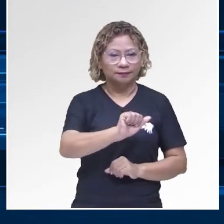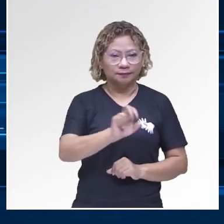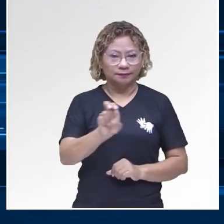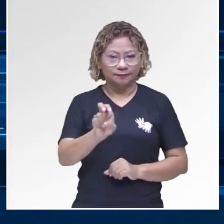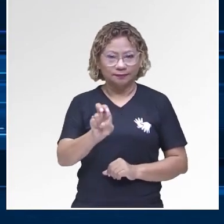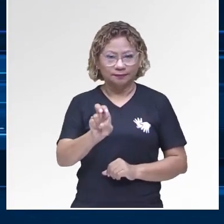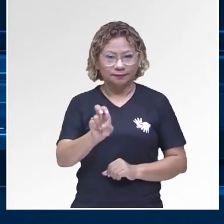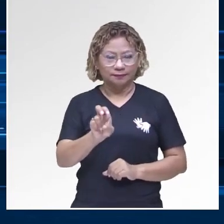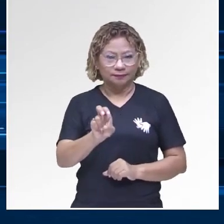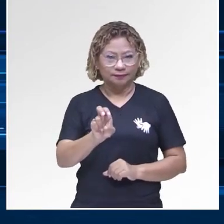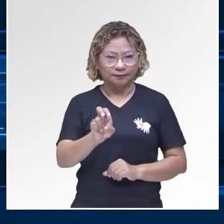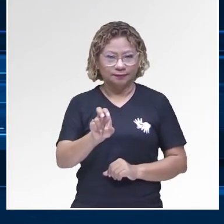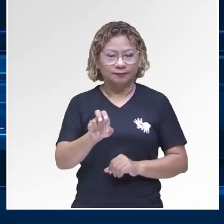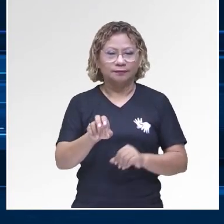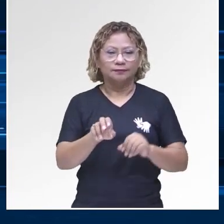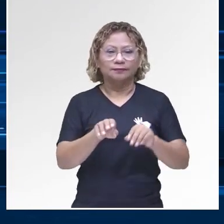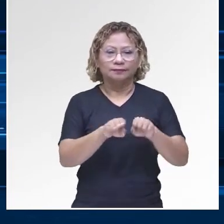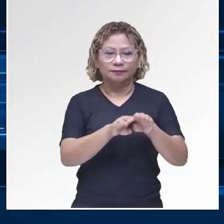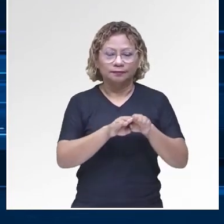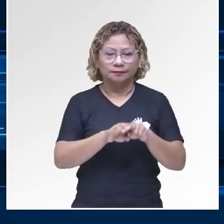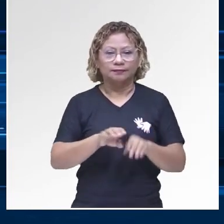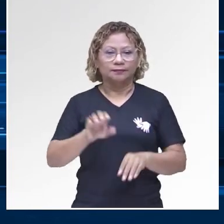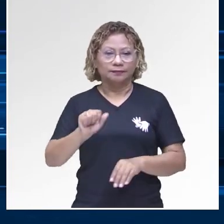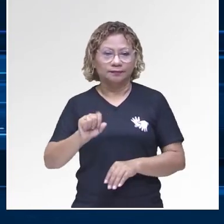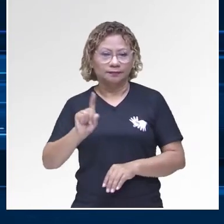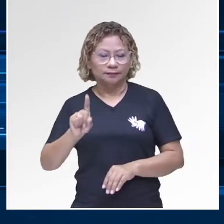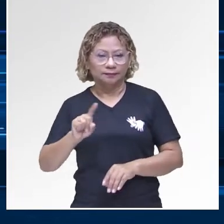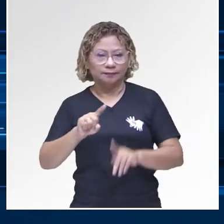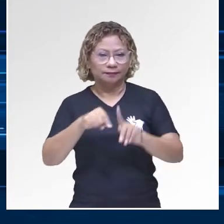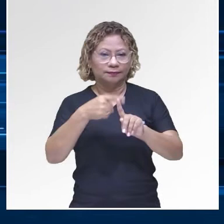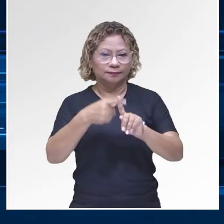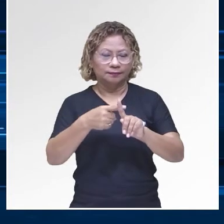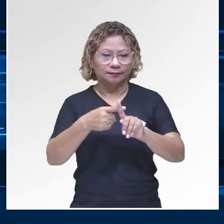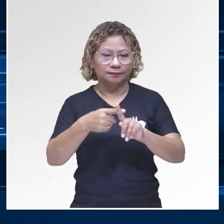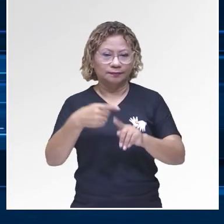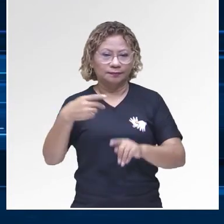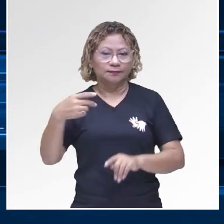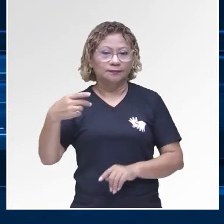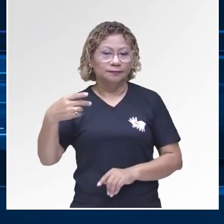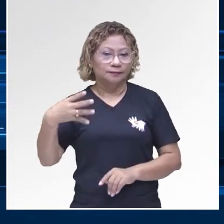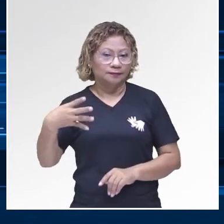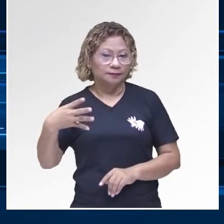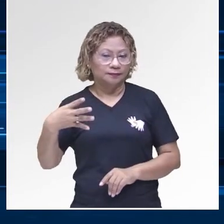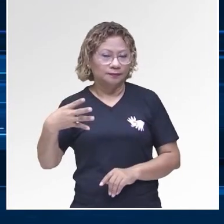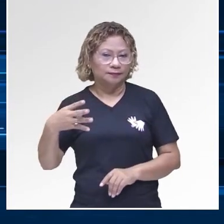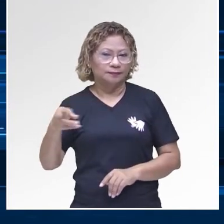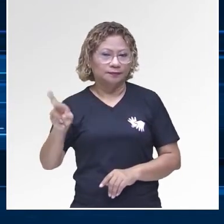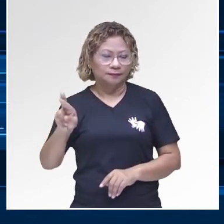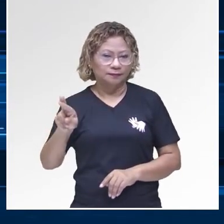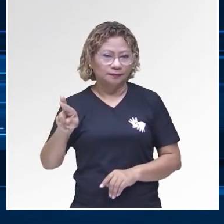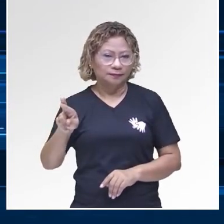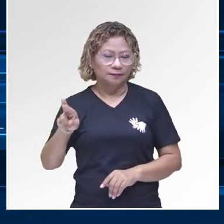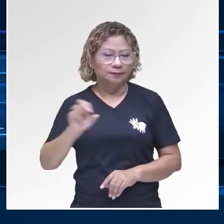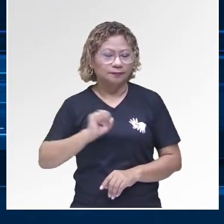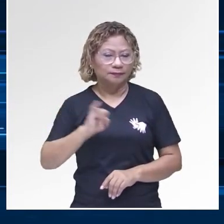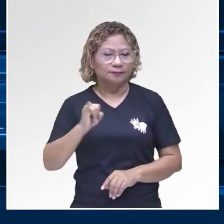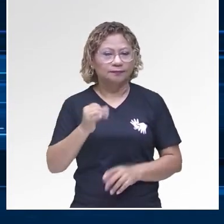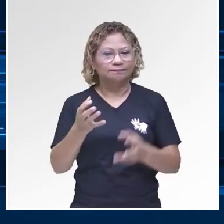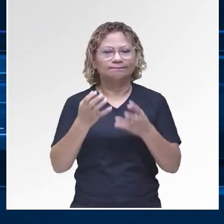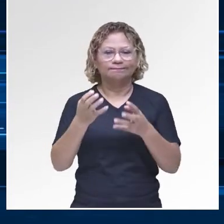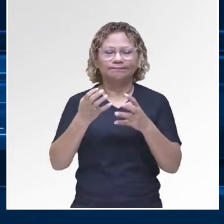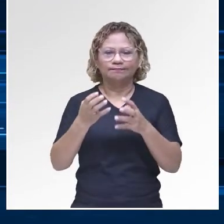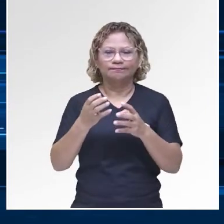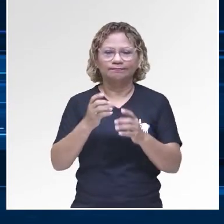eu teria A1 mais 4R. Se eu quisesse encontrar o A6,